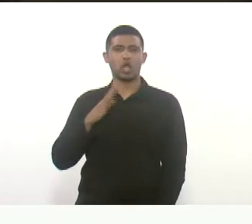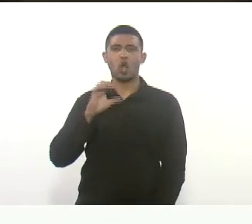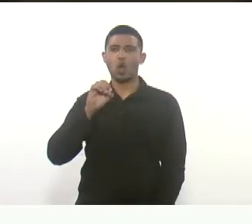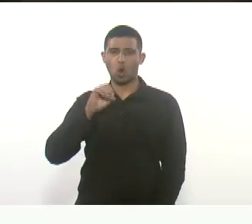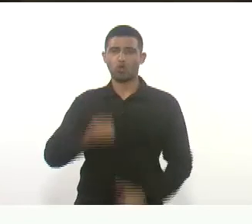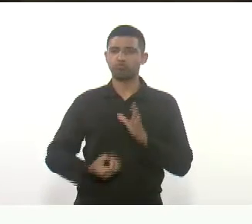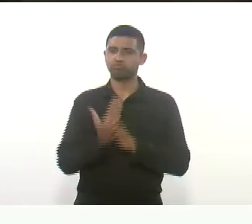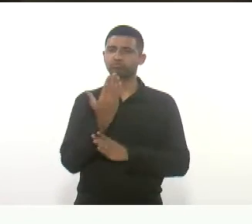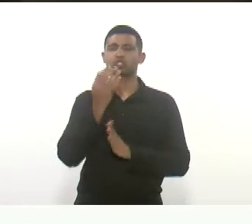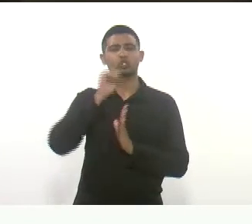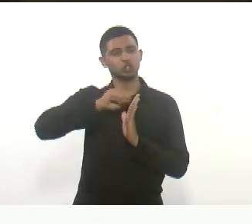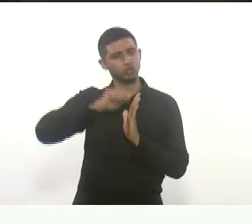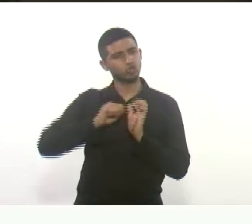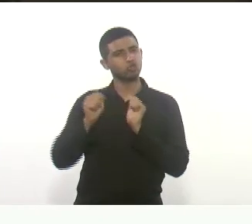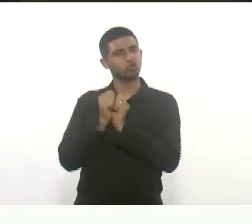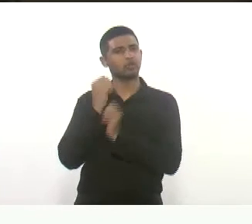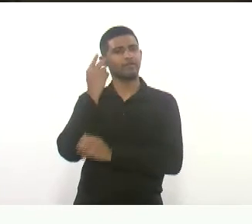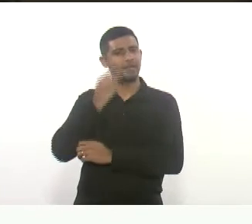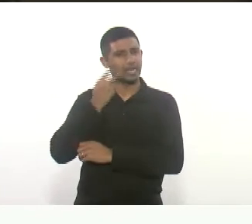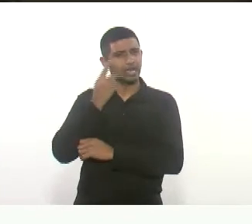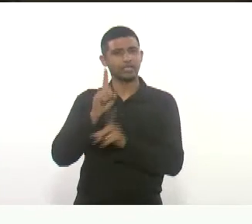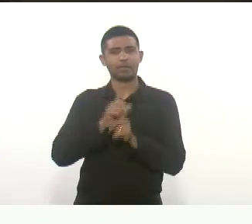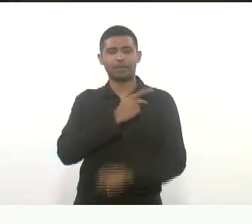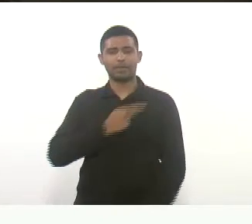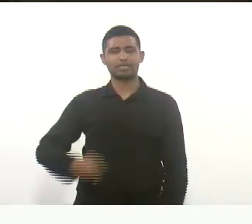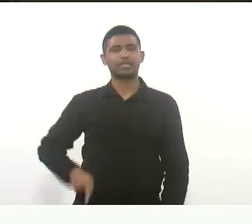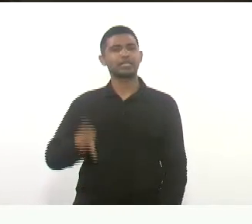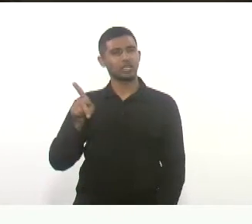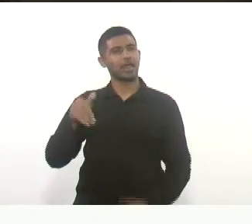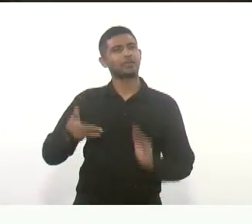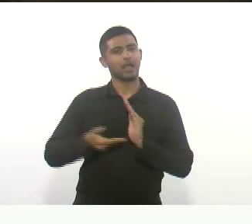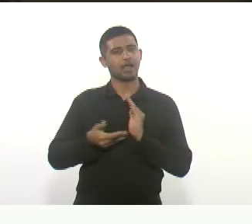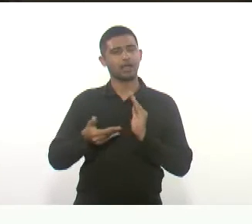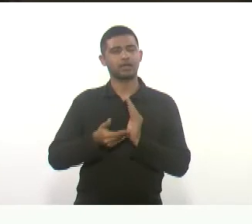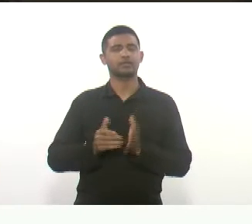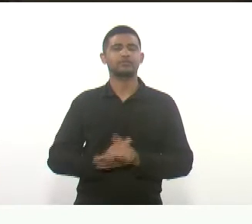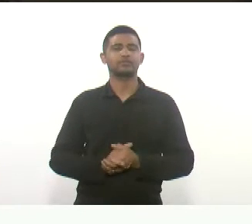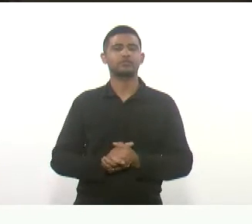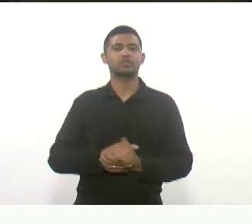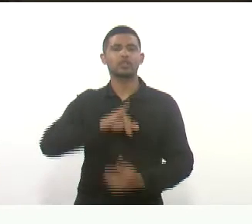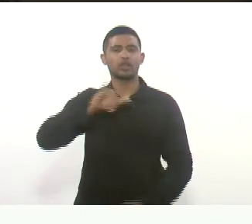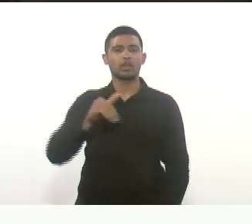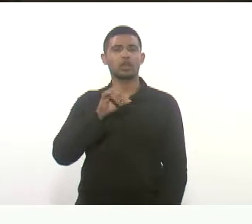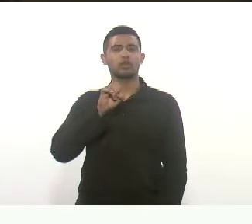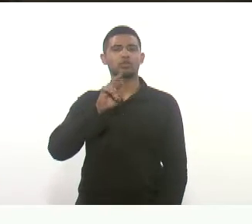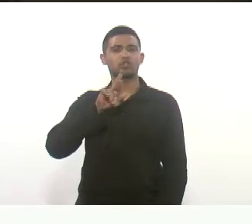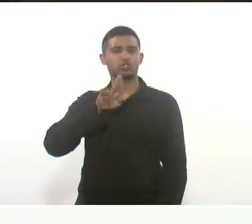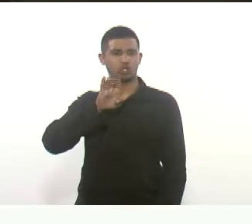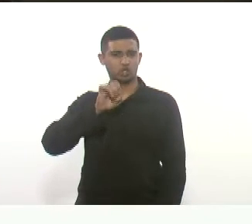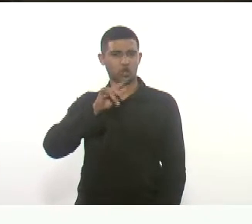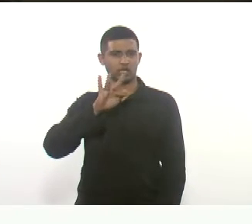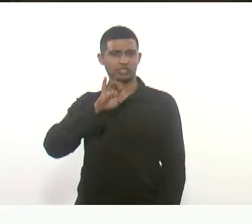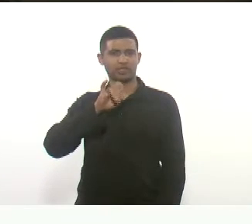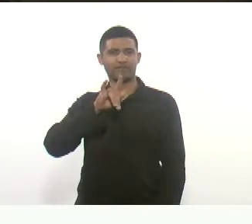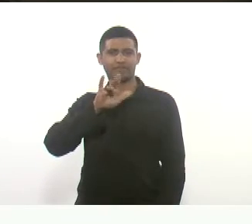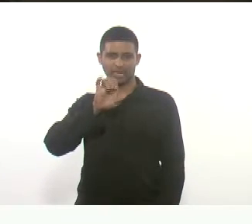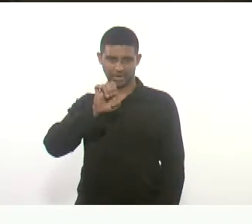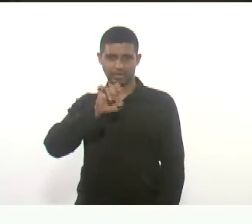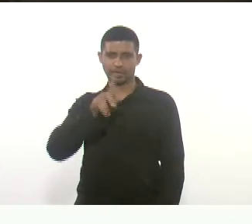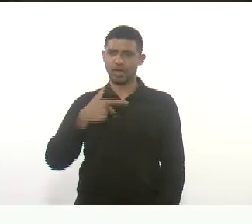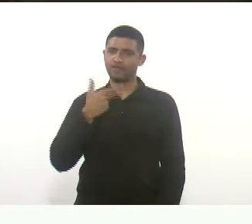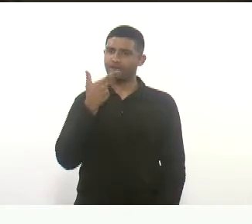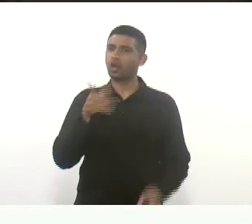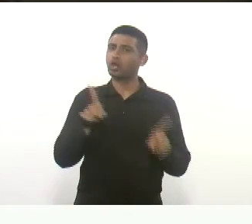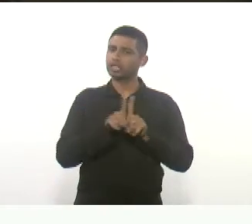junto com outros vereadores, até o presidente da casa, lá o Jorge Felipe, colocou também como um